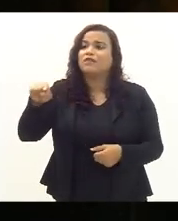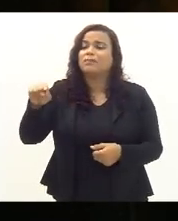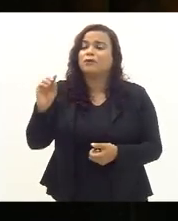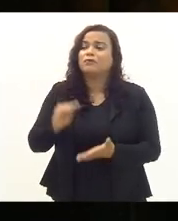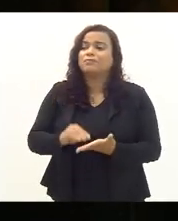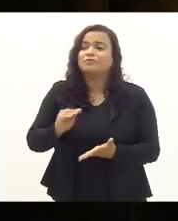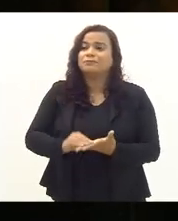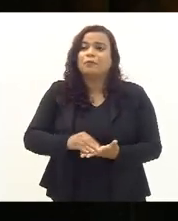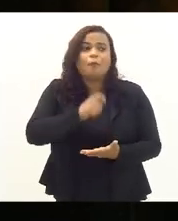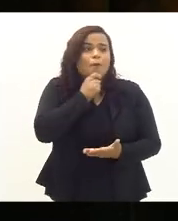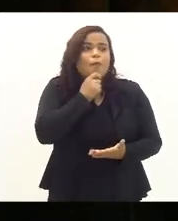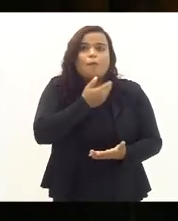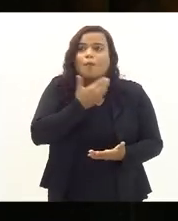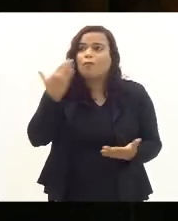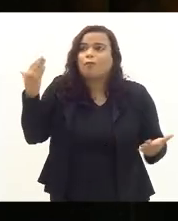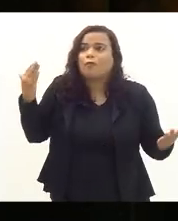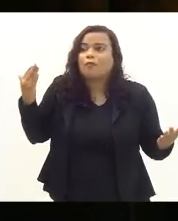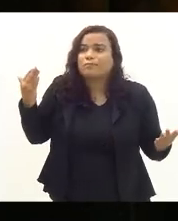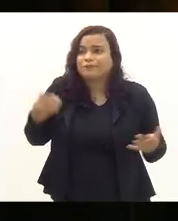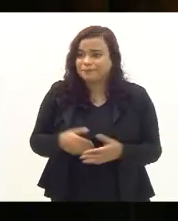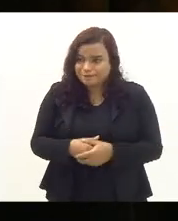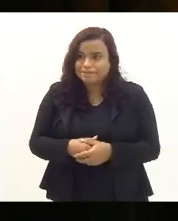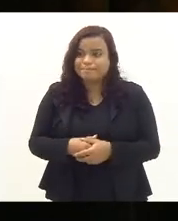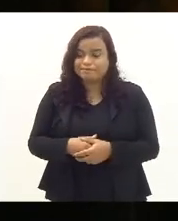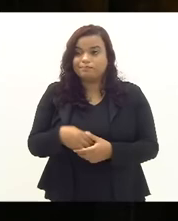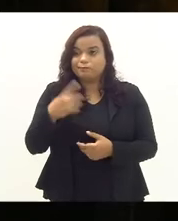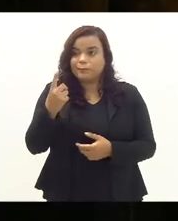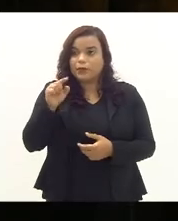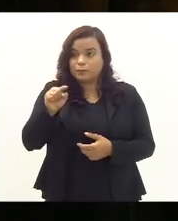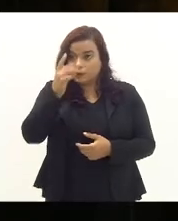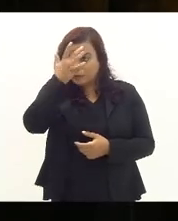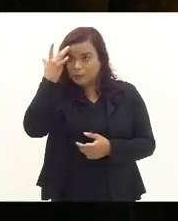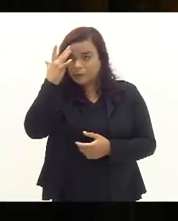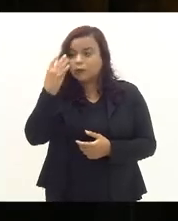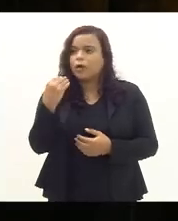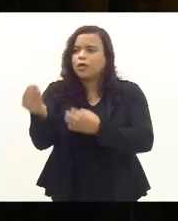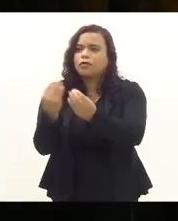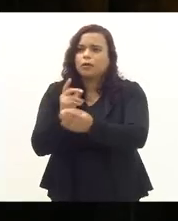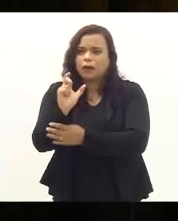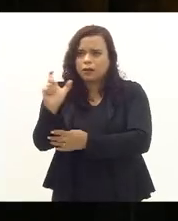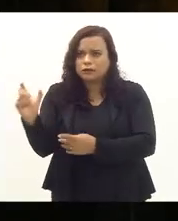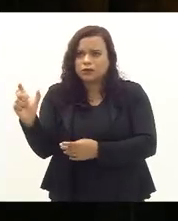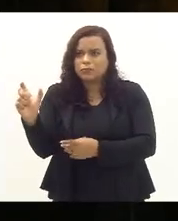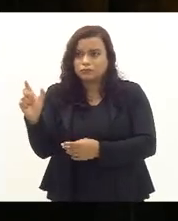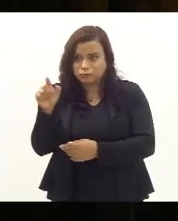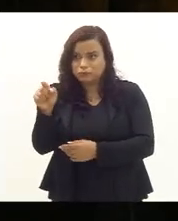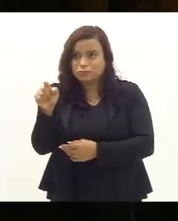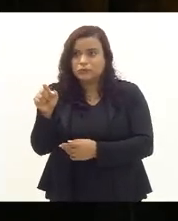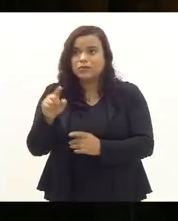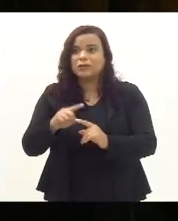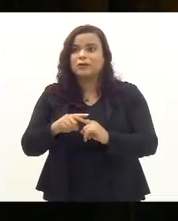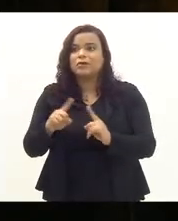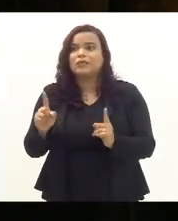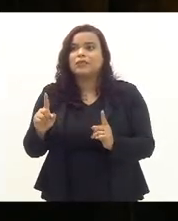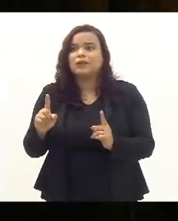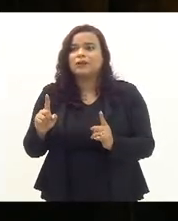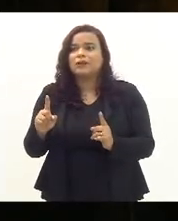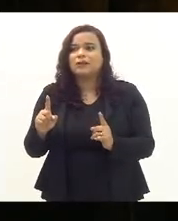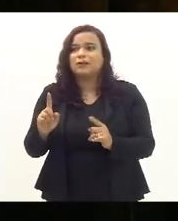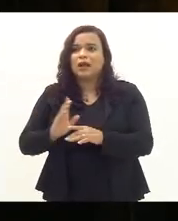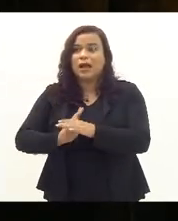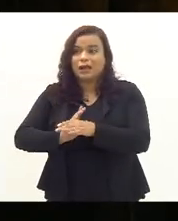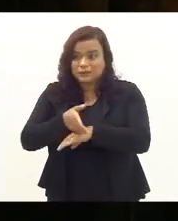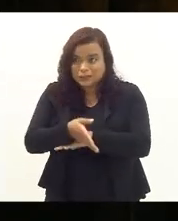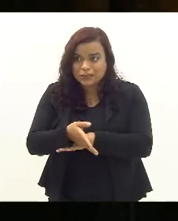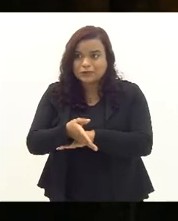aquelas mil pessoas que dos números de cartões que foram entregues para a Prefeitura não chegaram a